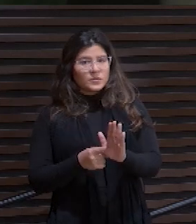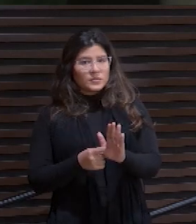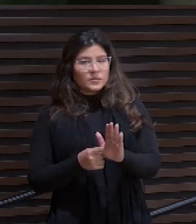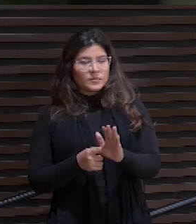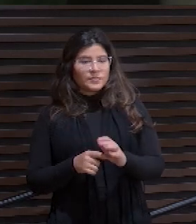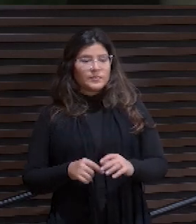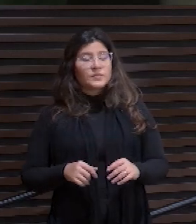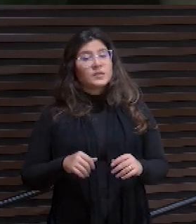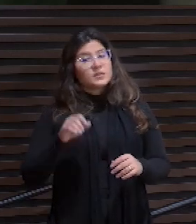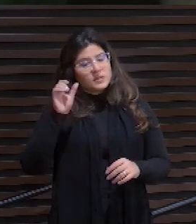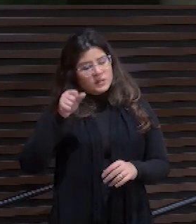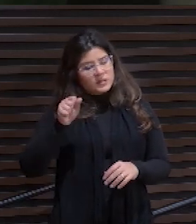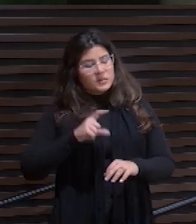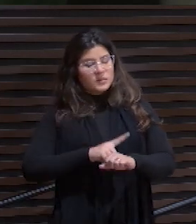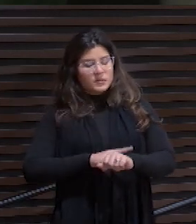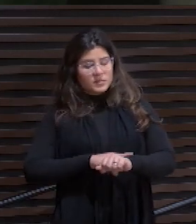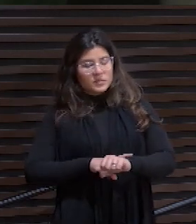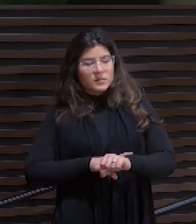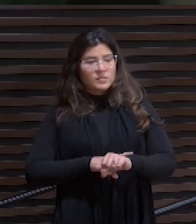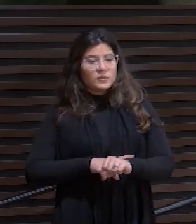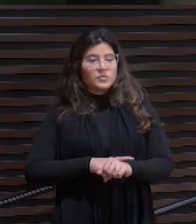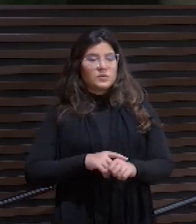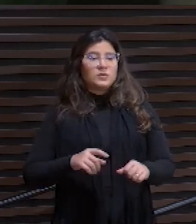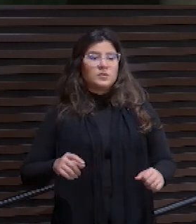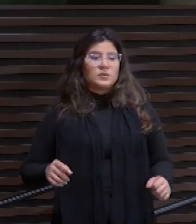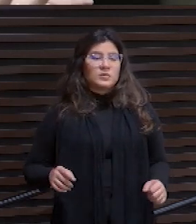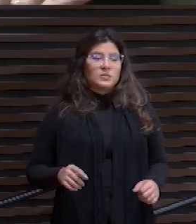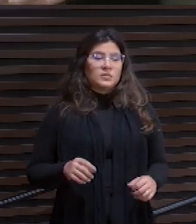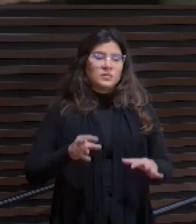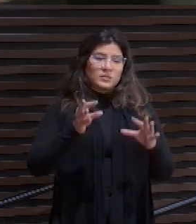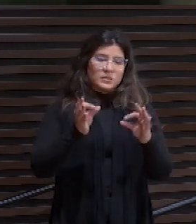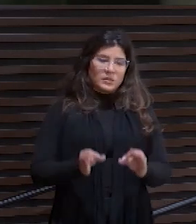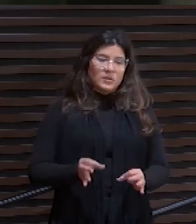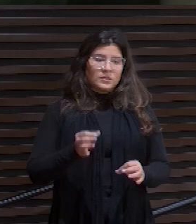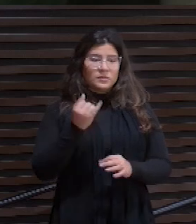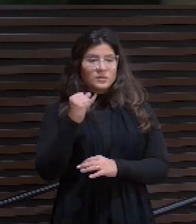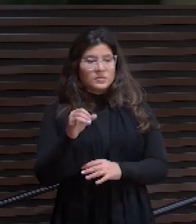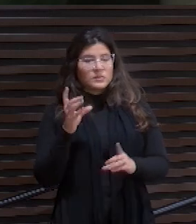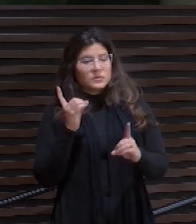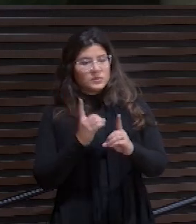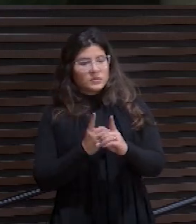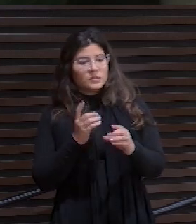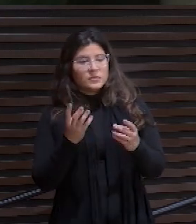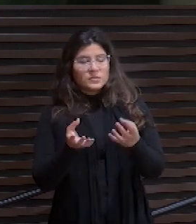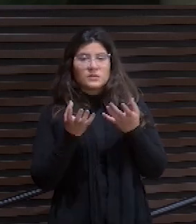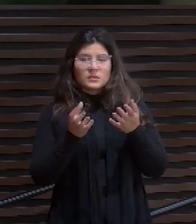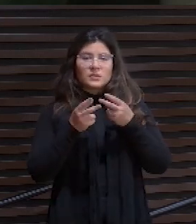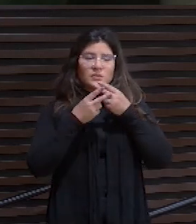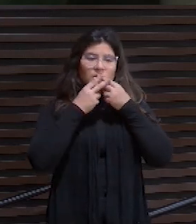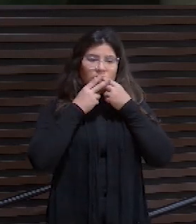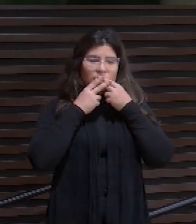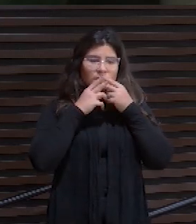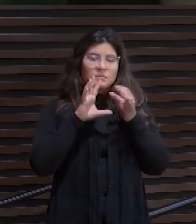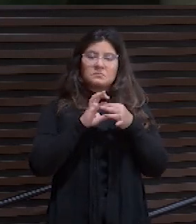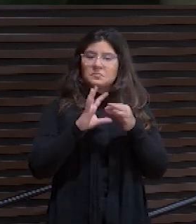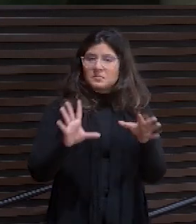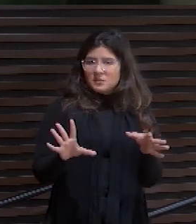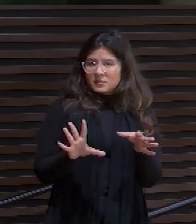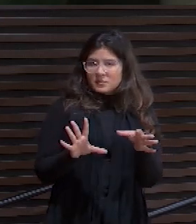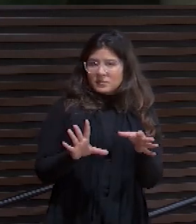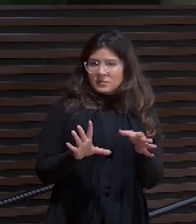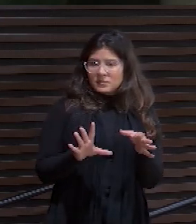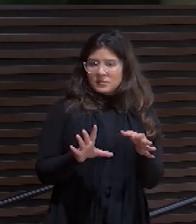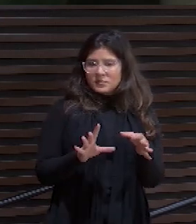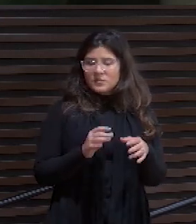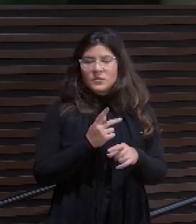seria um momento apropriado, caso os discípulos quisessem jejuarem. Porque seria um momento de lamento, de contrição,